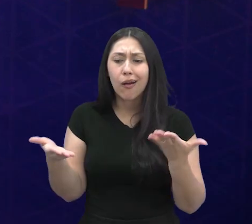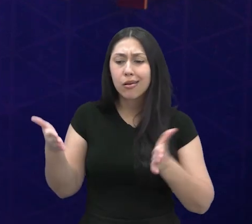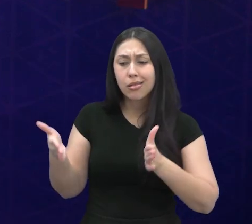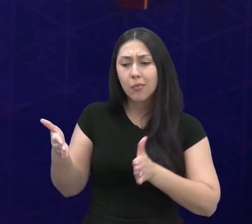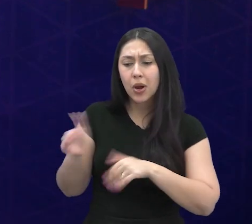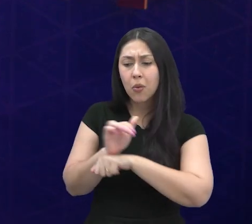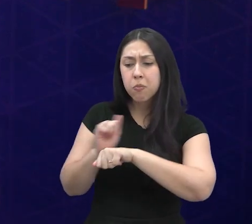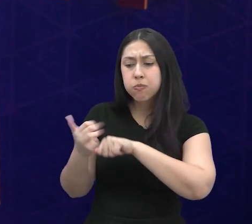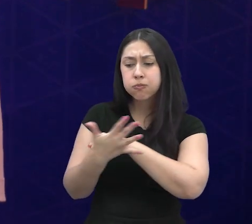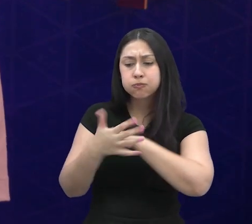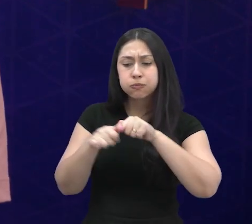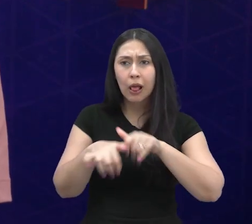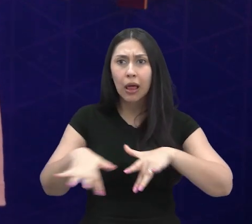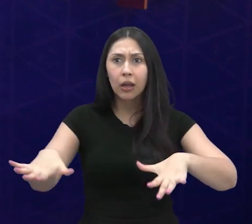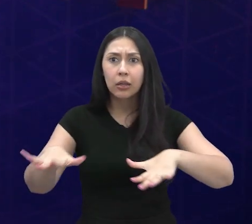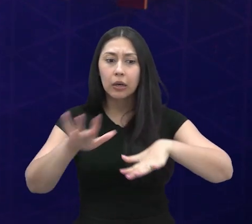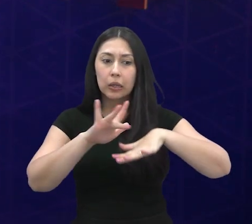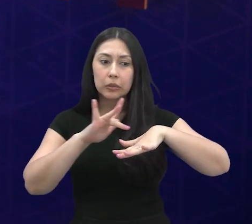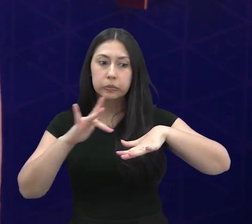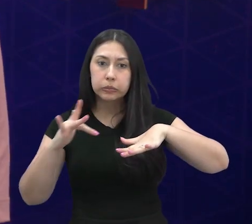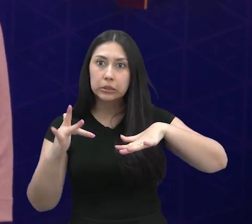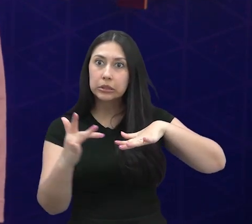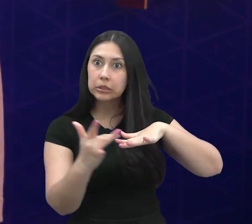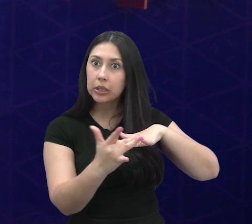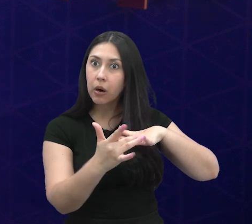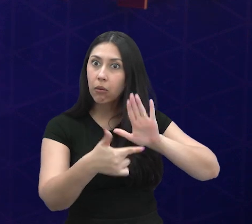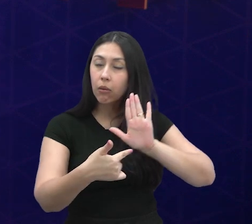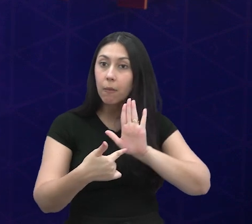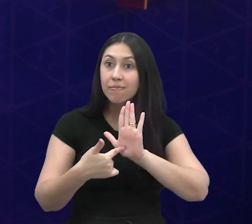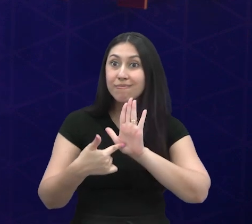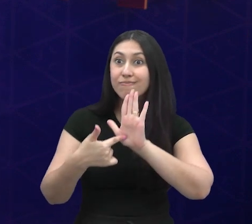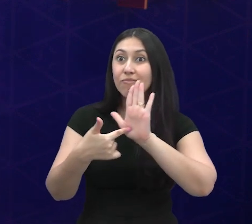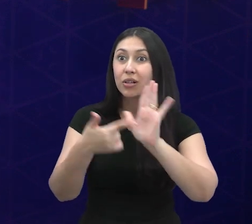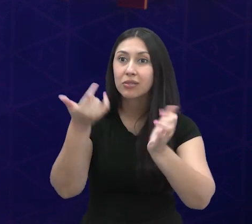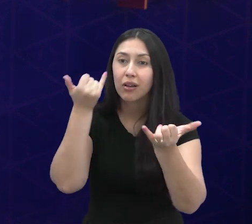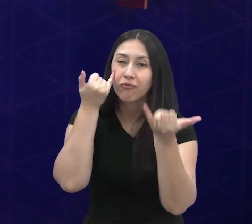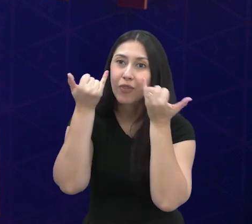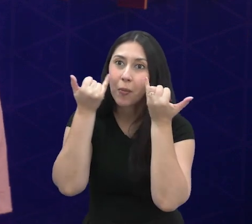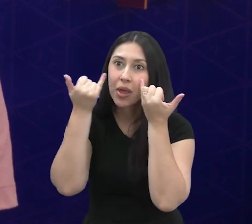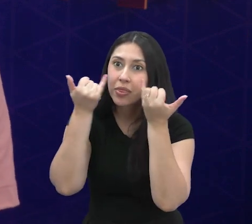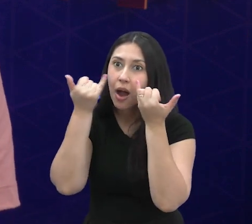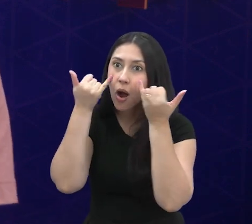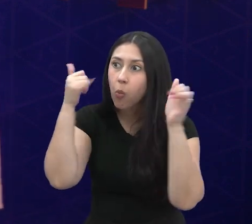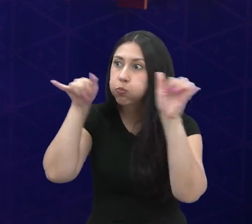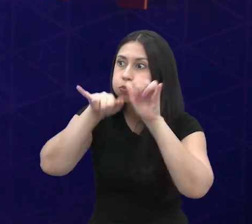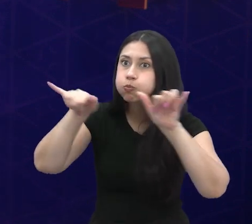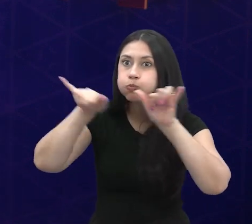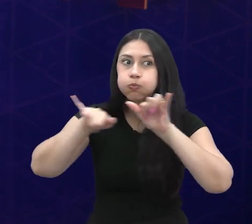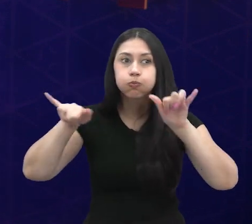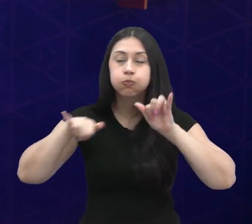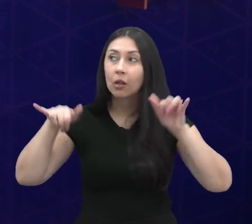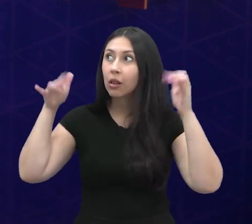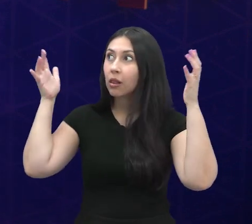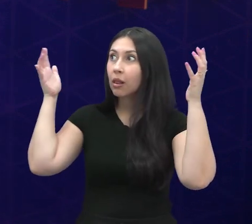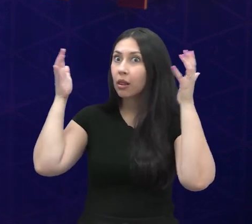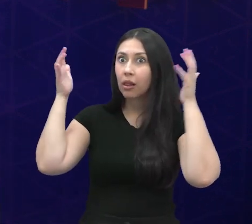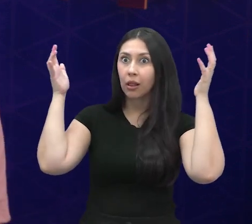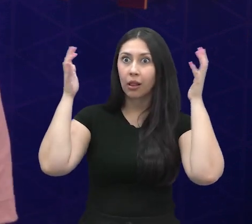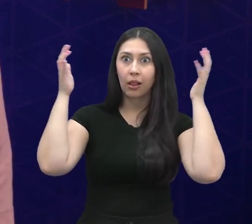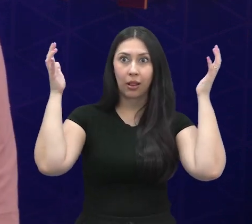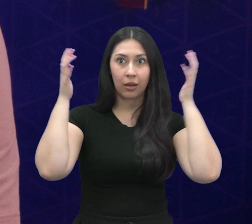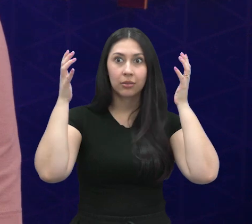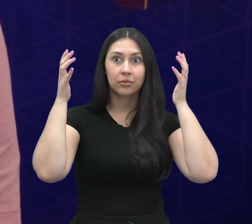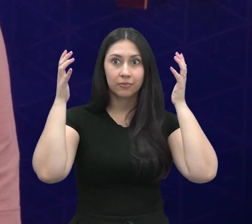sociais, o consumo, a exposição a informações sobre a pandemia foi